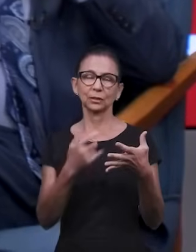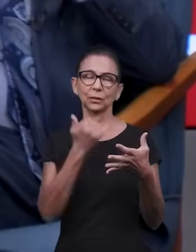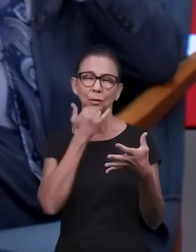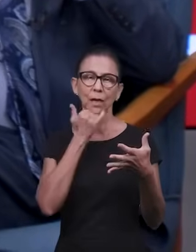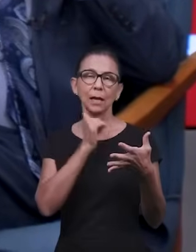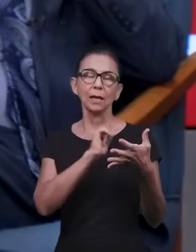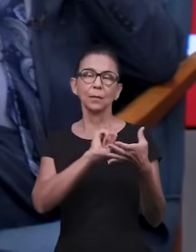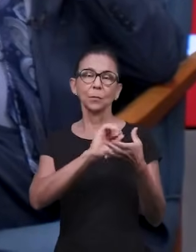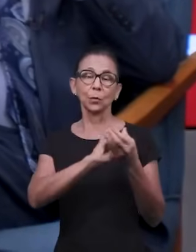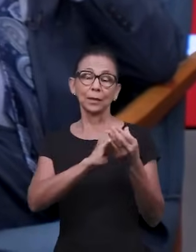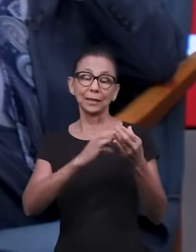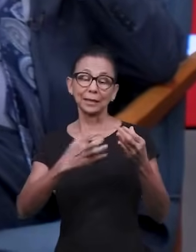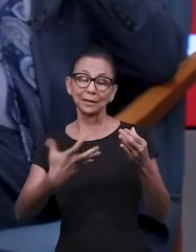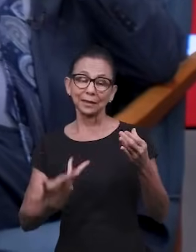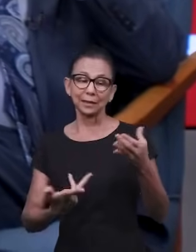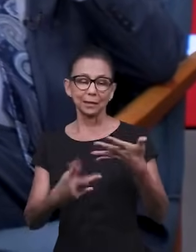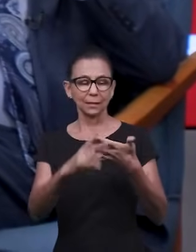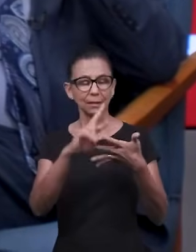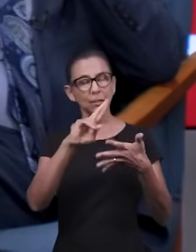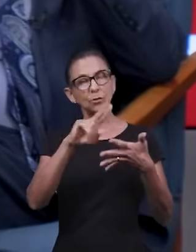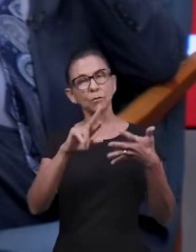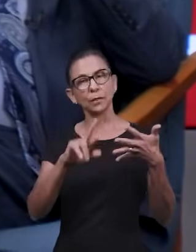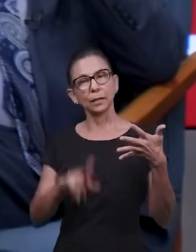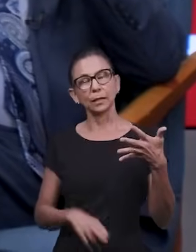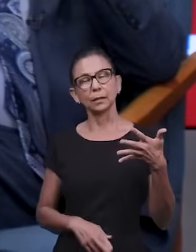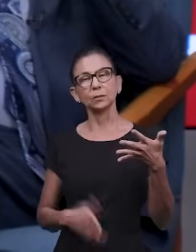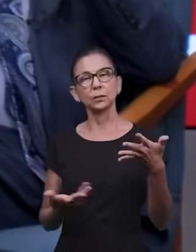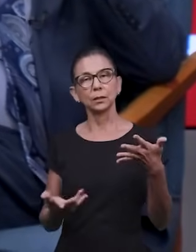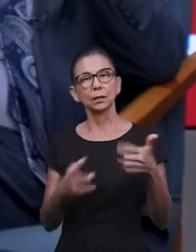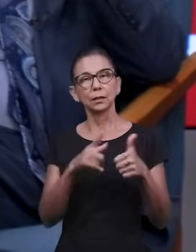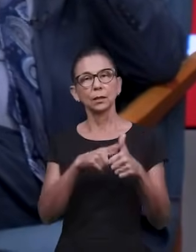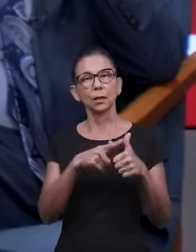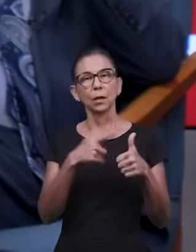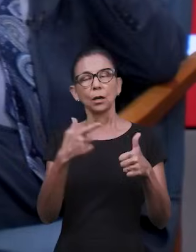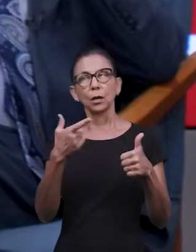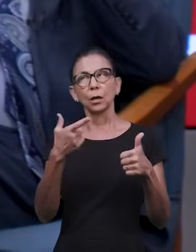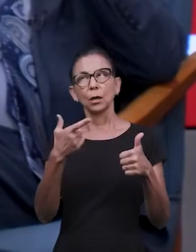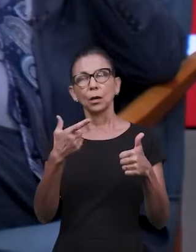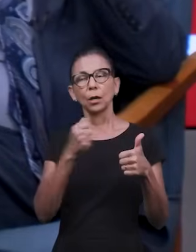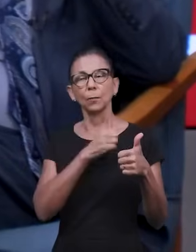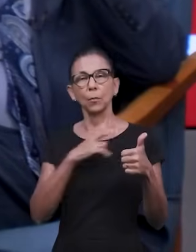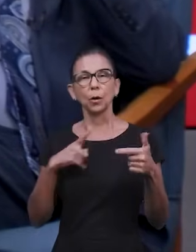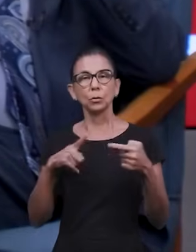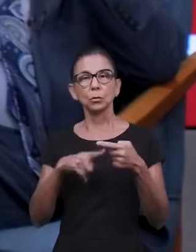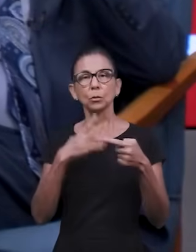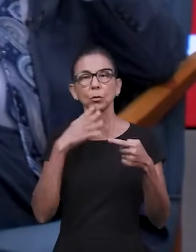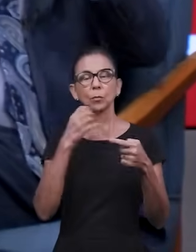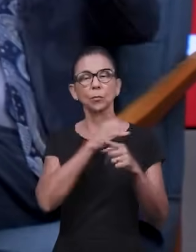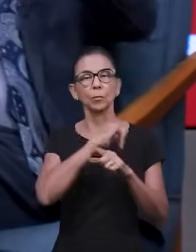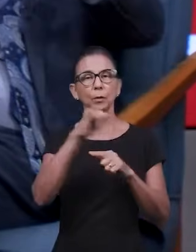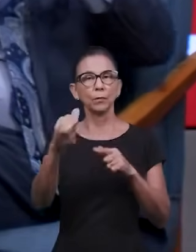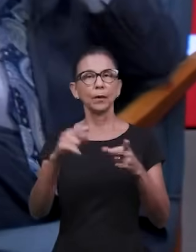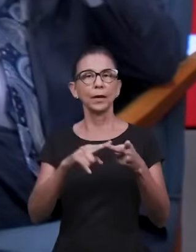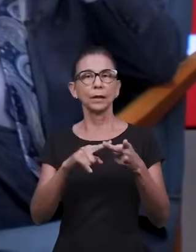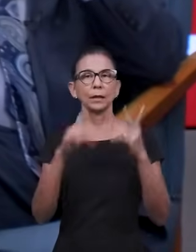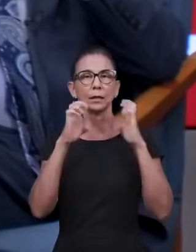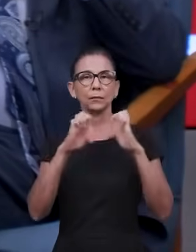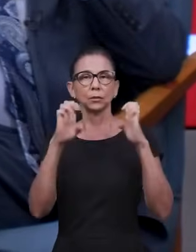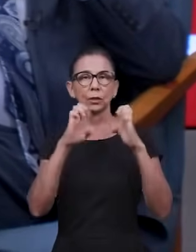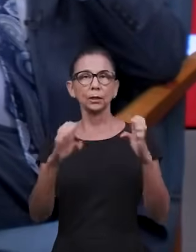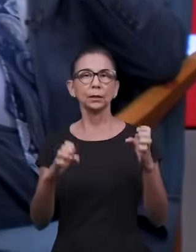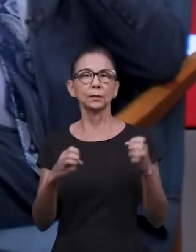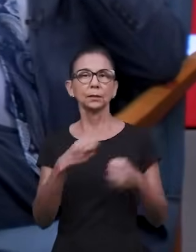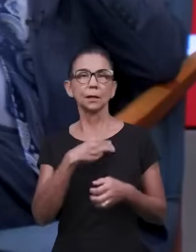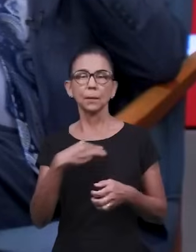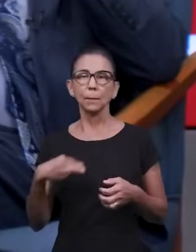o primeiro Apóstolo né o apóstolo O Profeta o evangelista o pastor e o mestre como está escrito